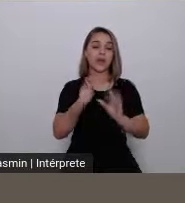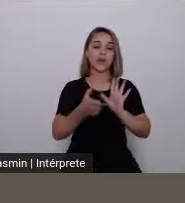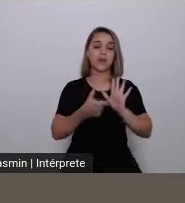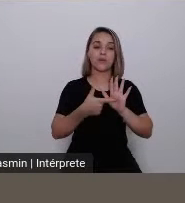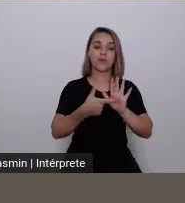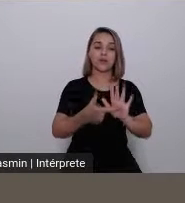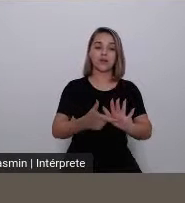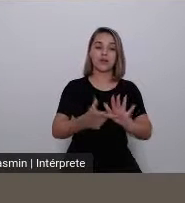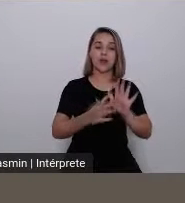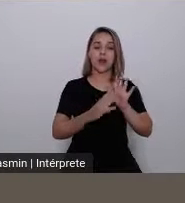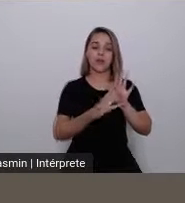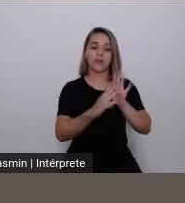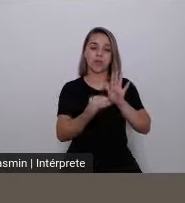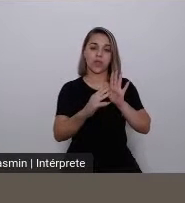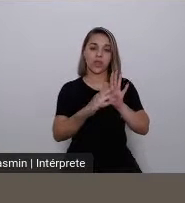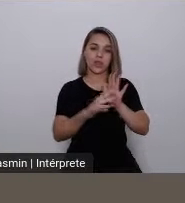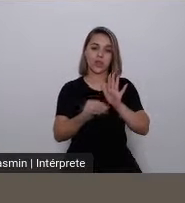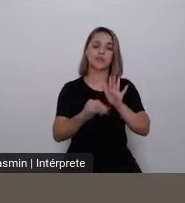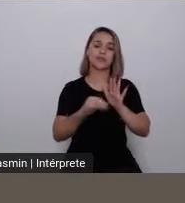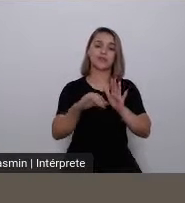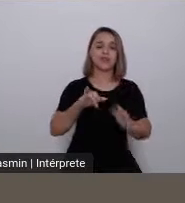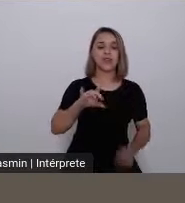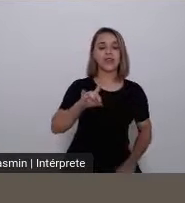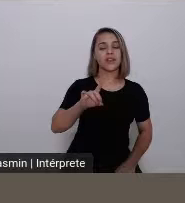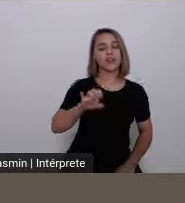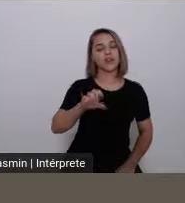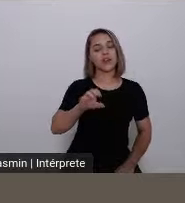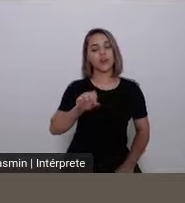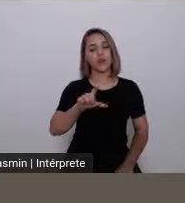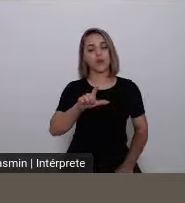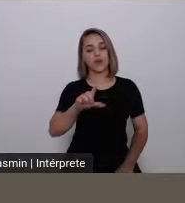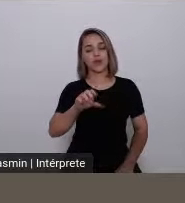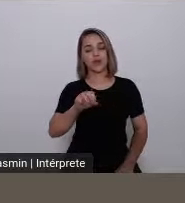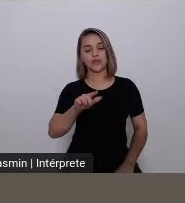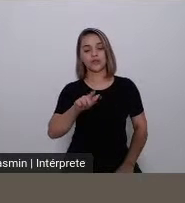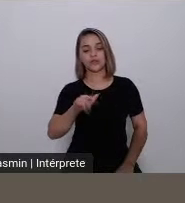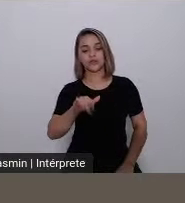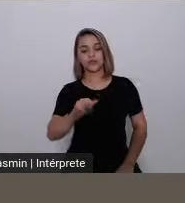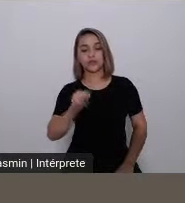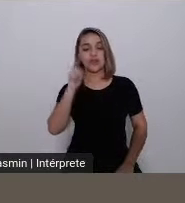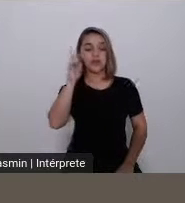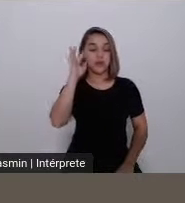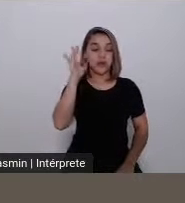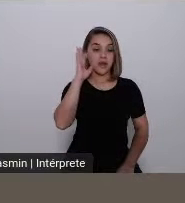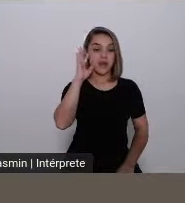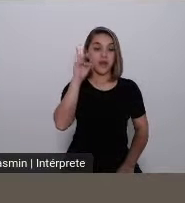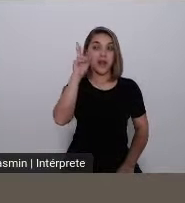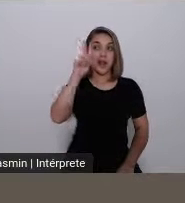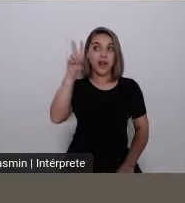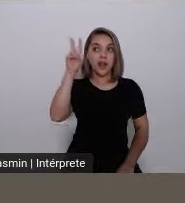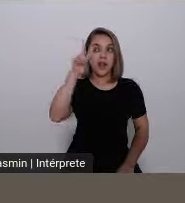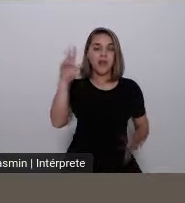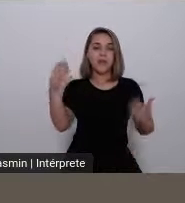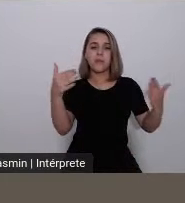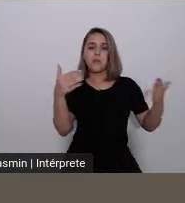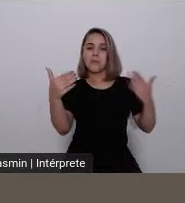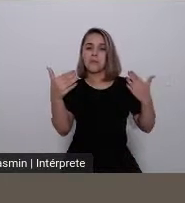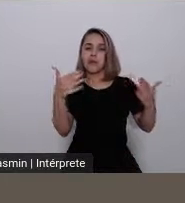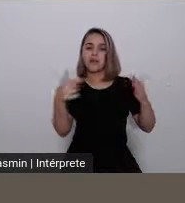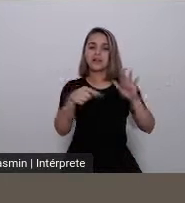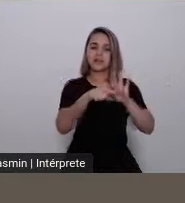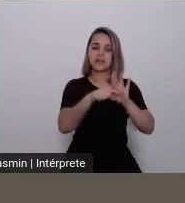de zoologia. E aí, para reforçar esse argumento, ele recorre a uma comparação negativa entre arte